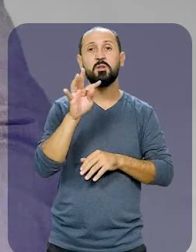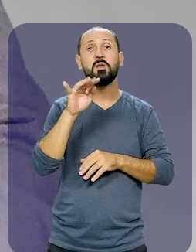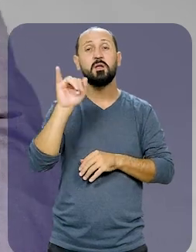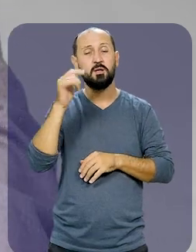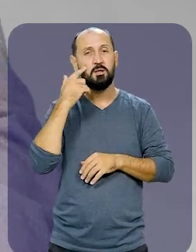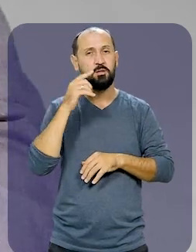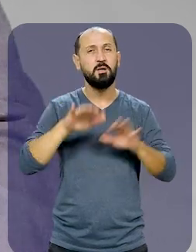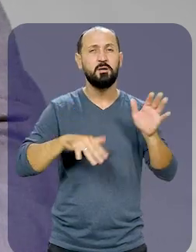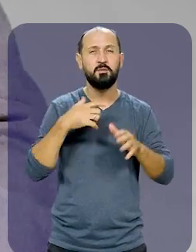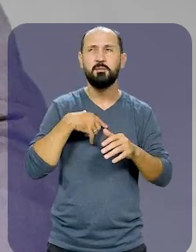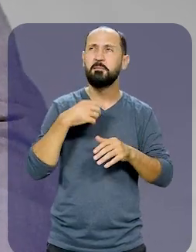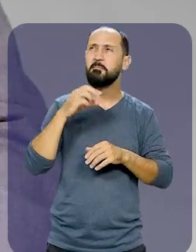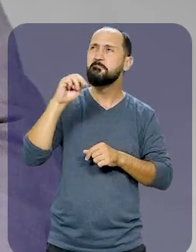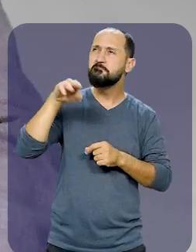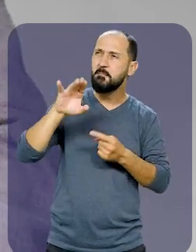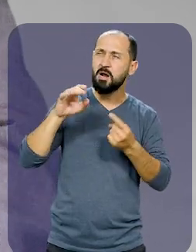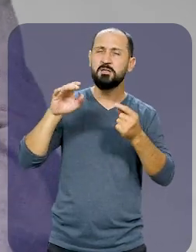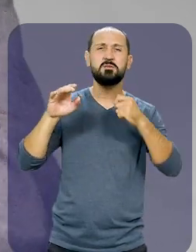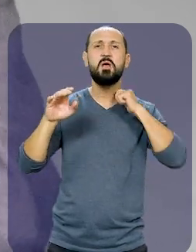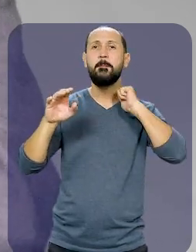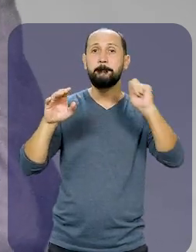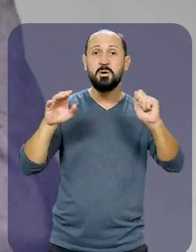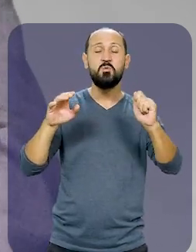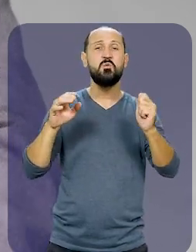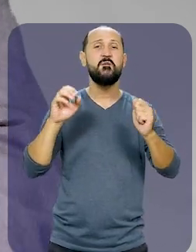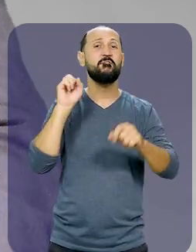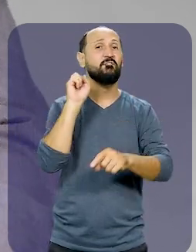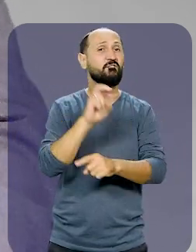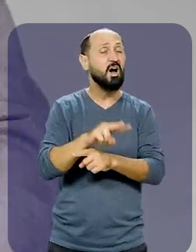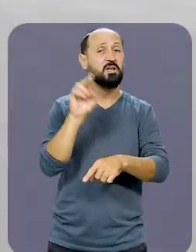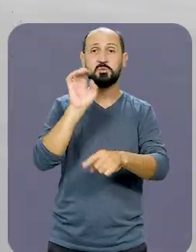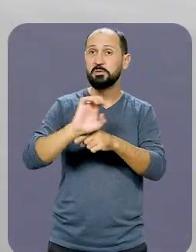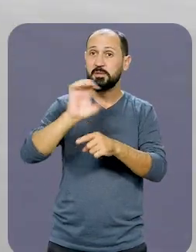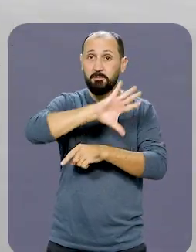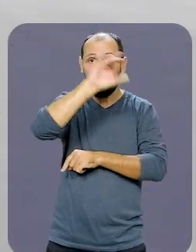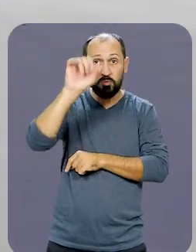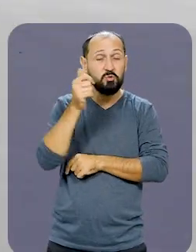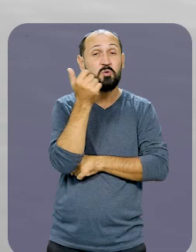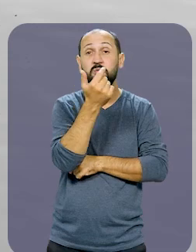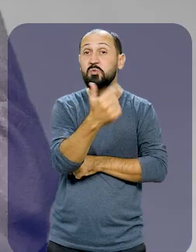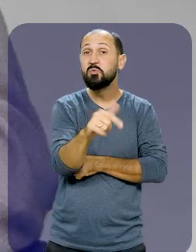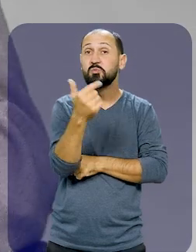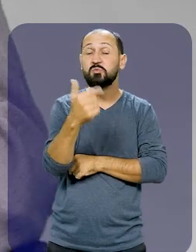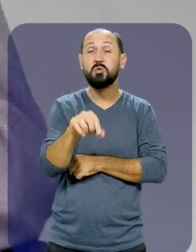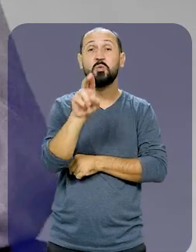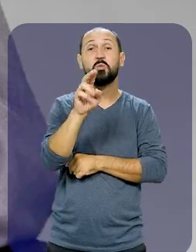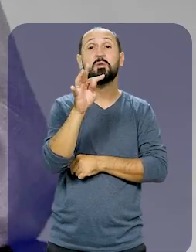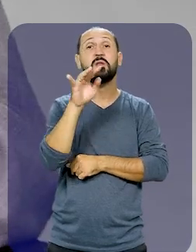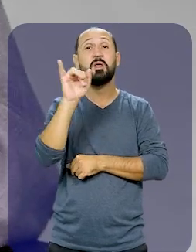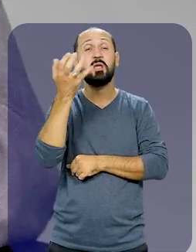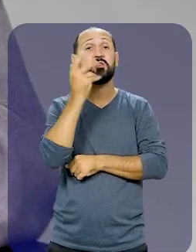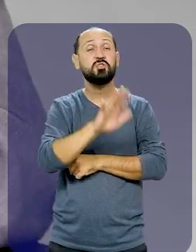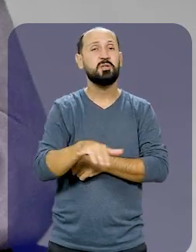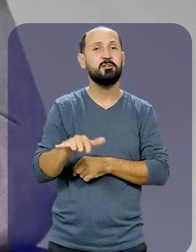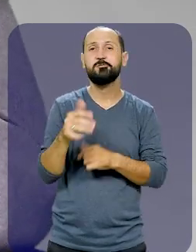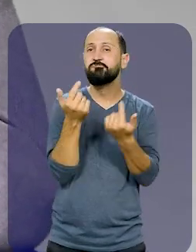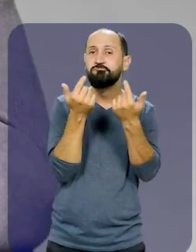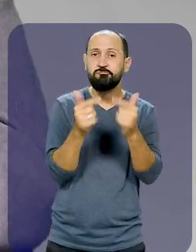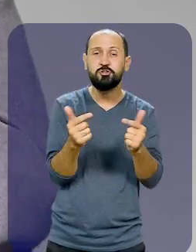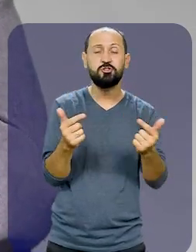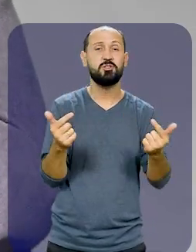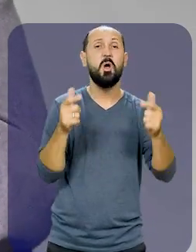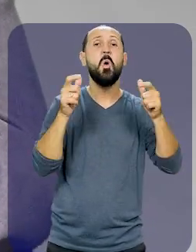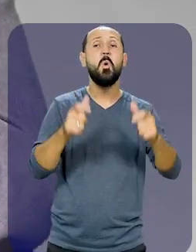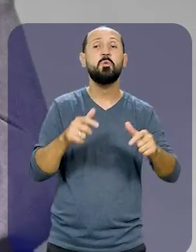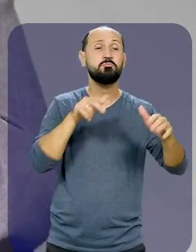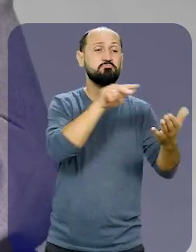UTI. Nós ficamos em março e abril praticamente sem vagas no estado do Mato Grosso do Sul para a UTI pediátrica,